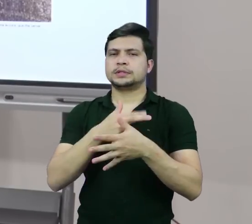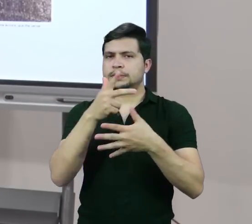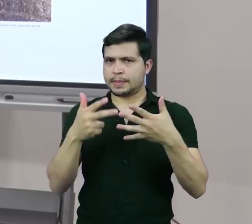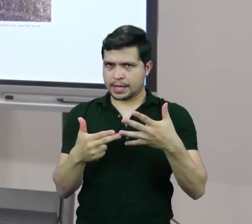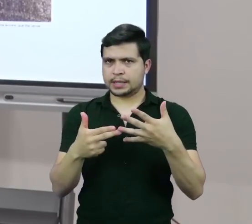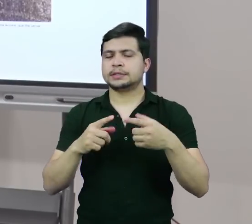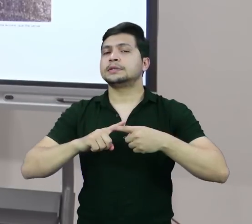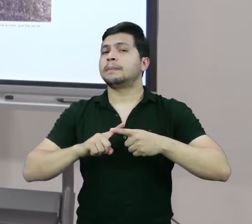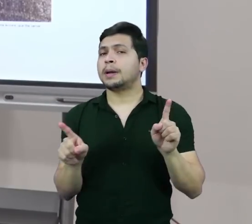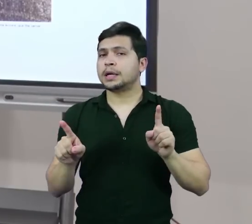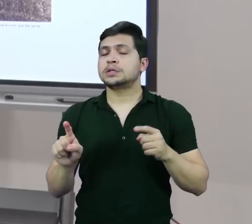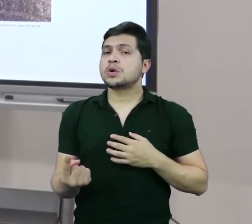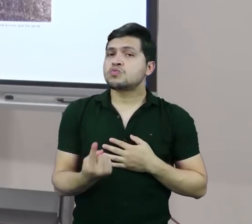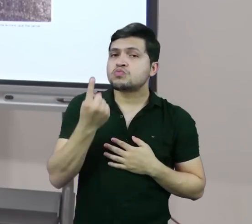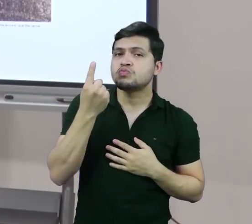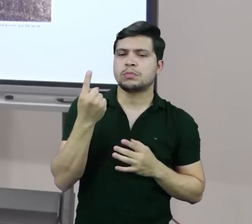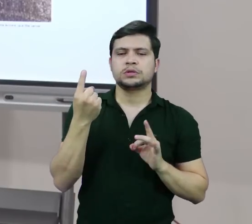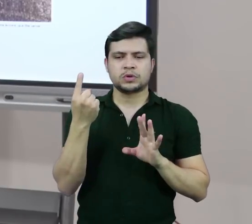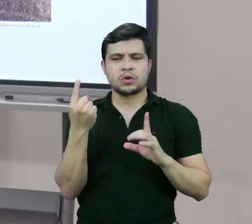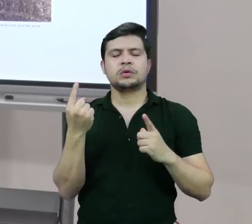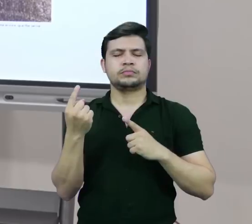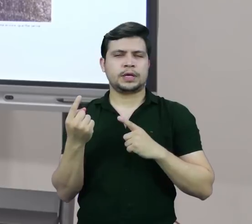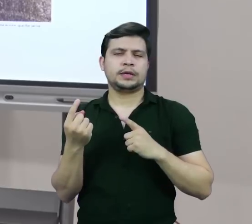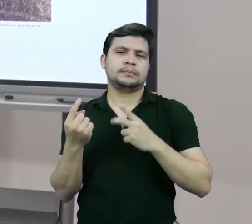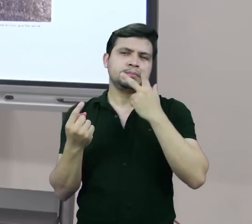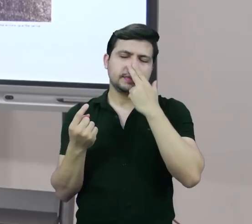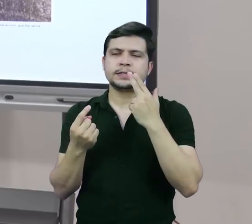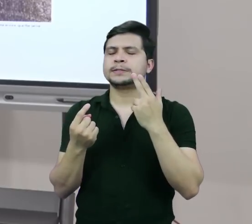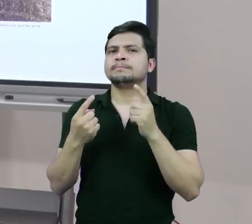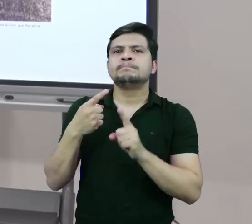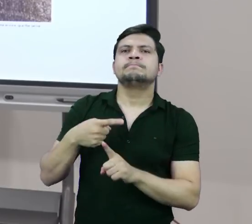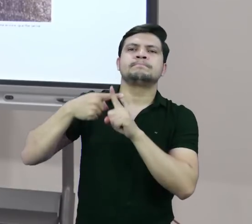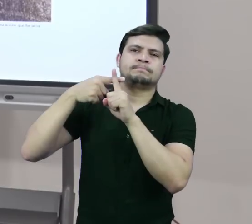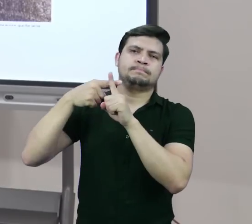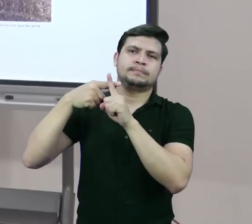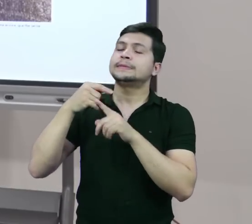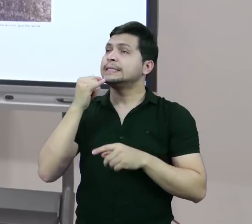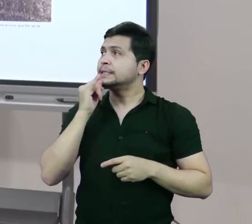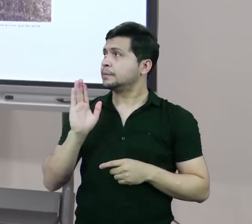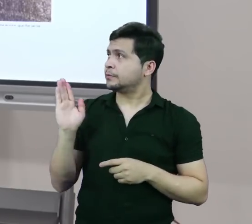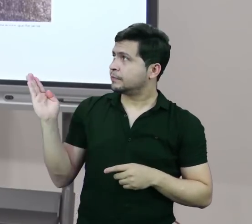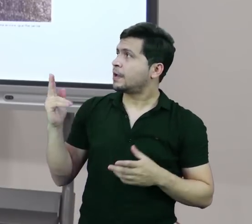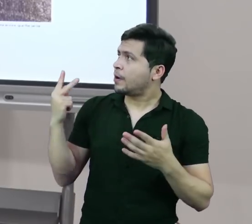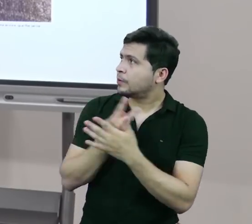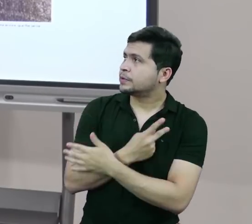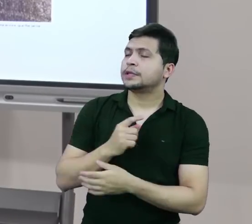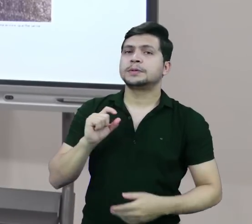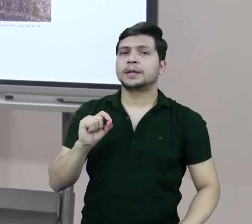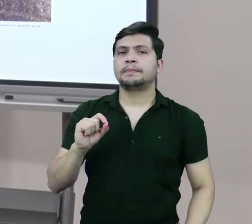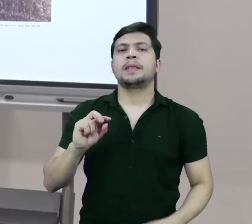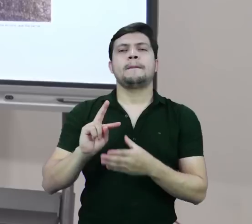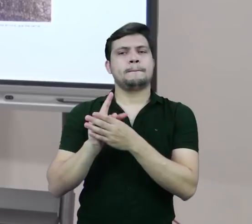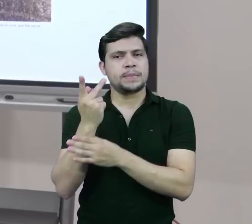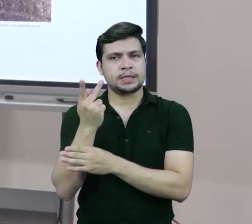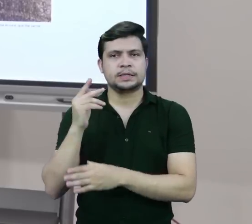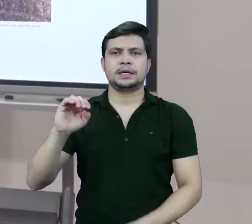se beneficia, sem haver prejuízo para a outra, tá? Aqui nesse exemplo nós temos o exemplo de epifitismo,